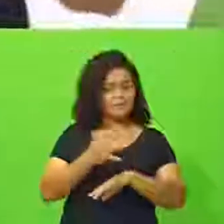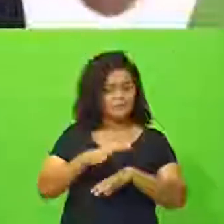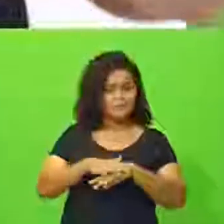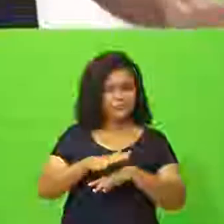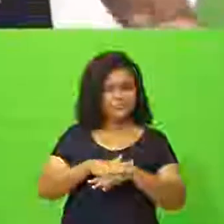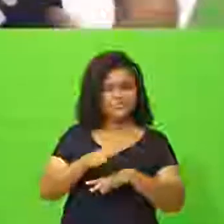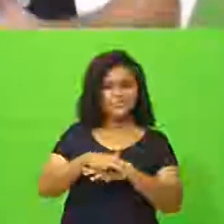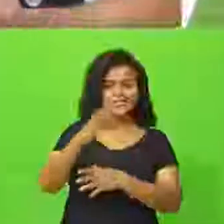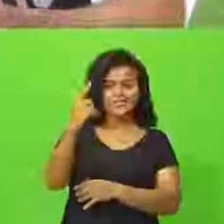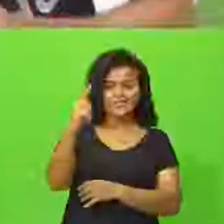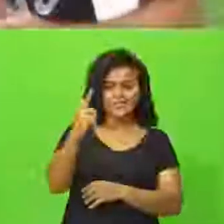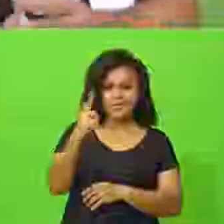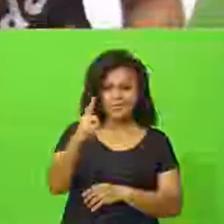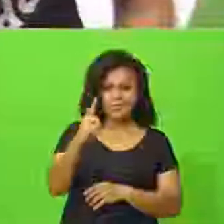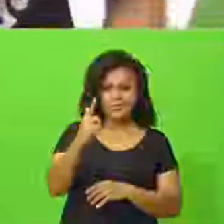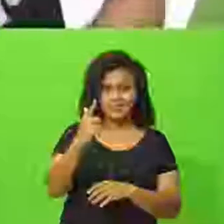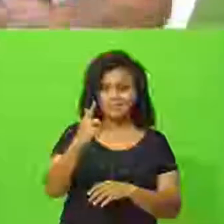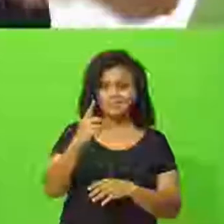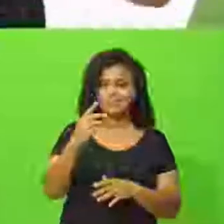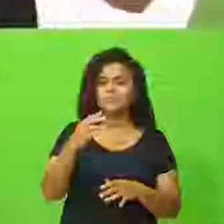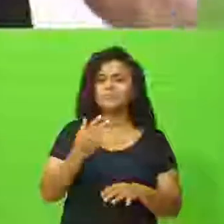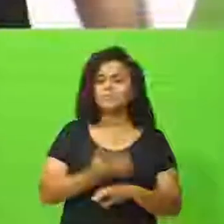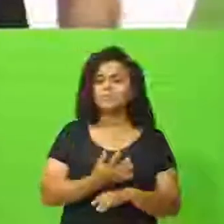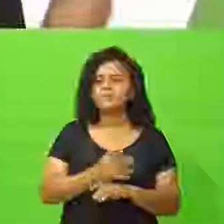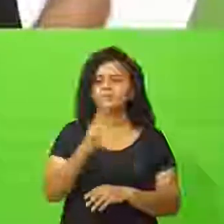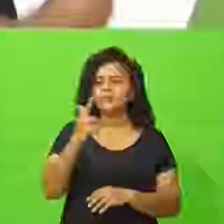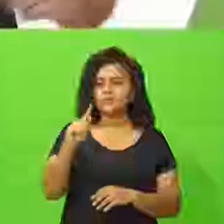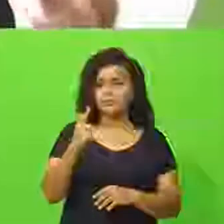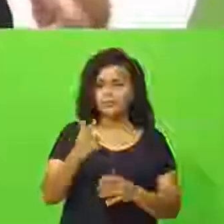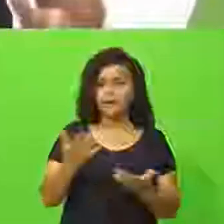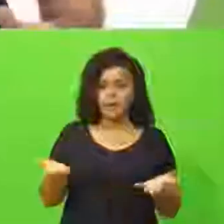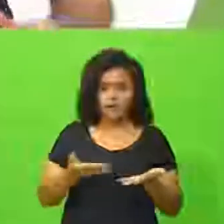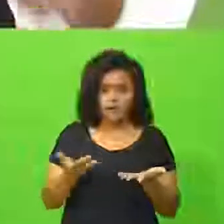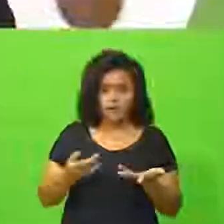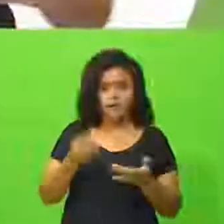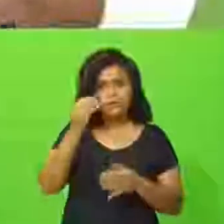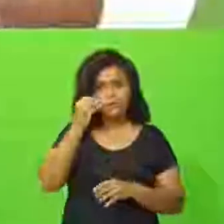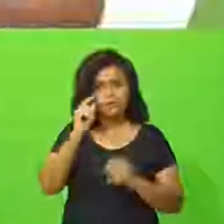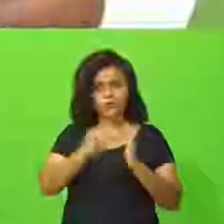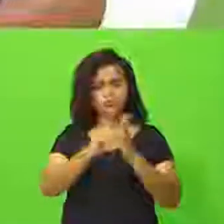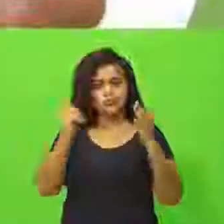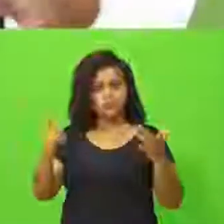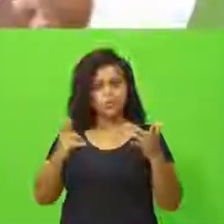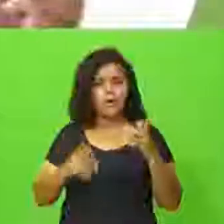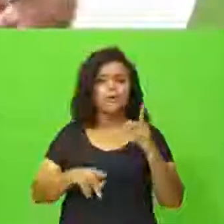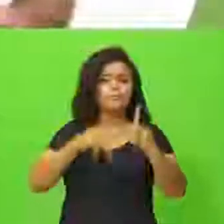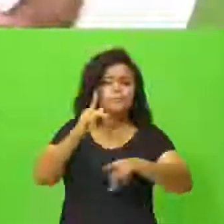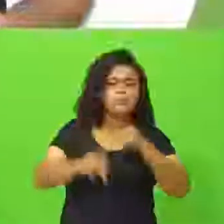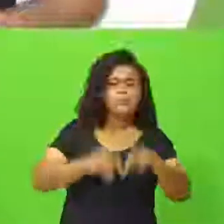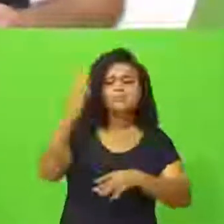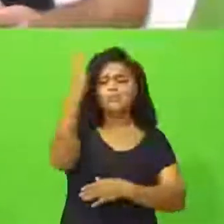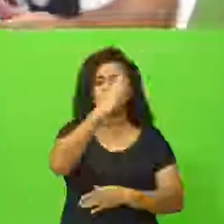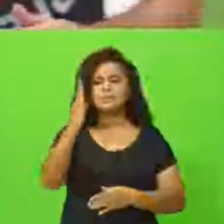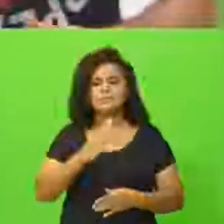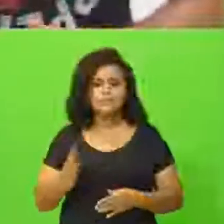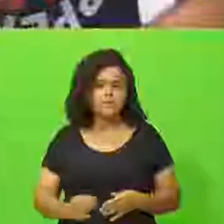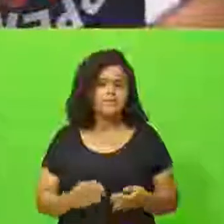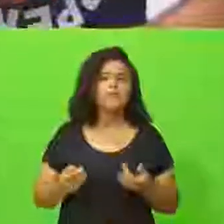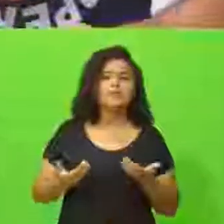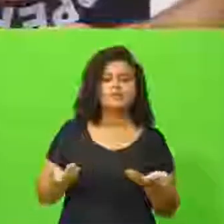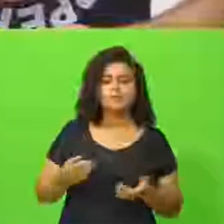mais discutidos pelos círculos acadêmicos, pelos jornais, é, portanto, população brasileira.